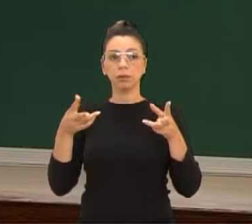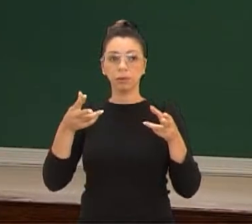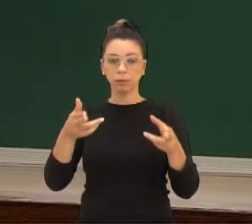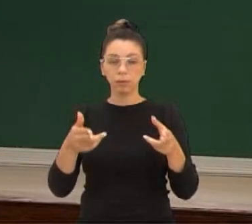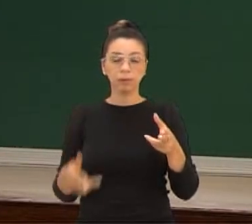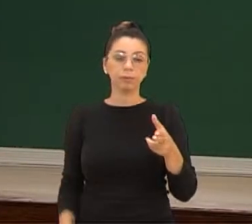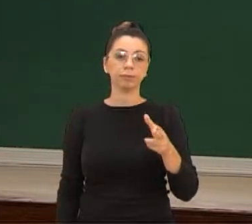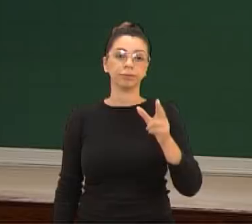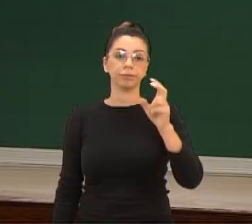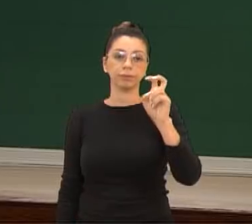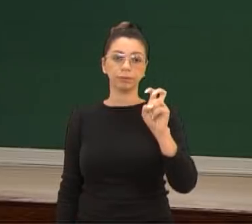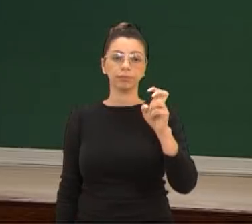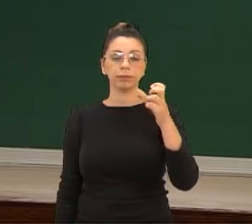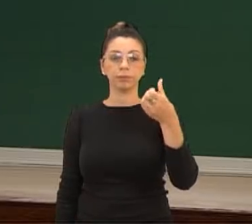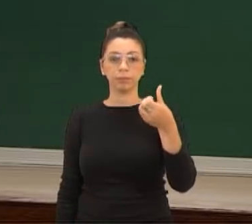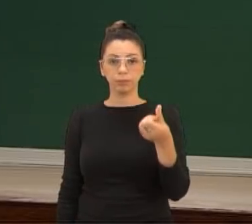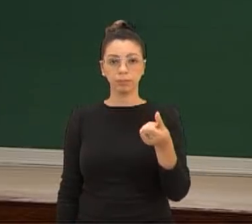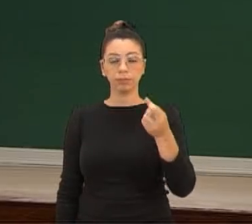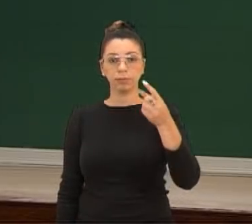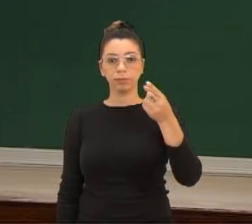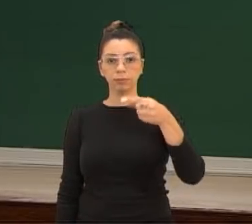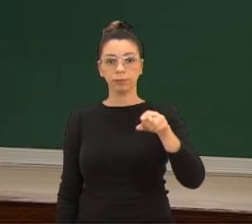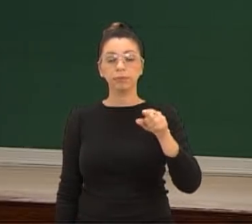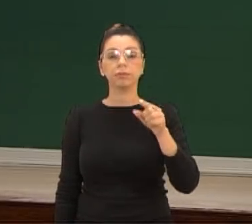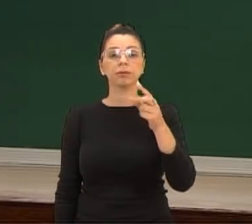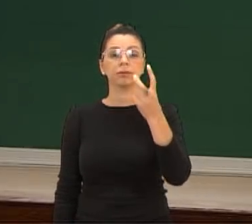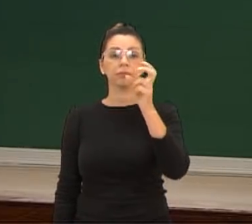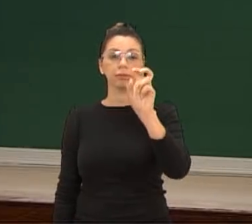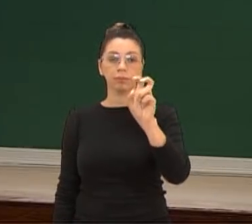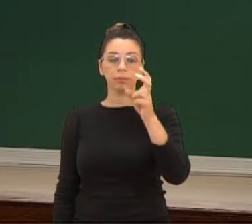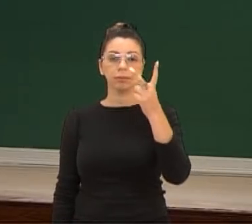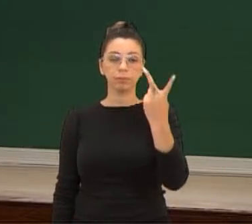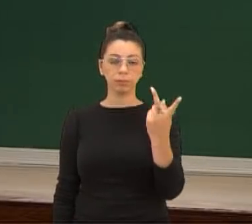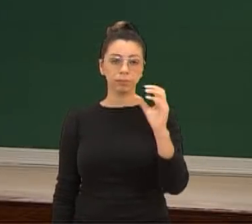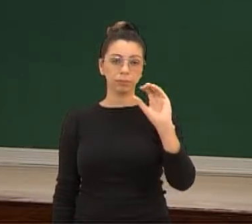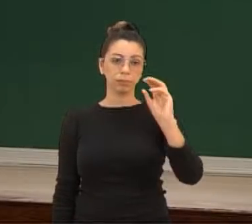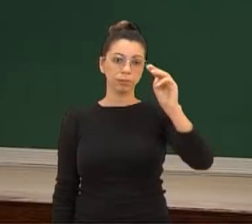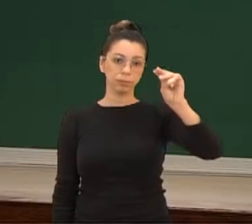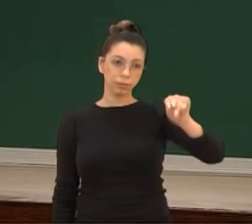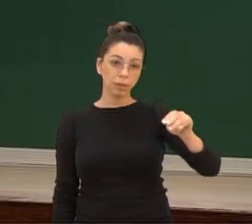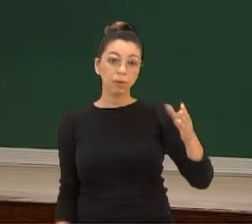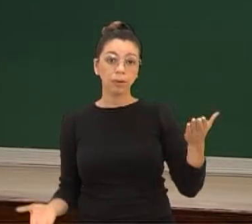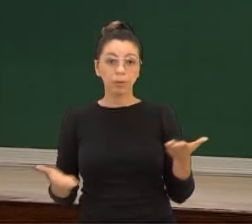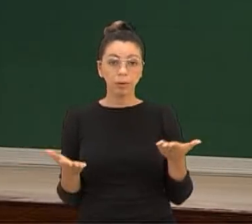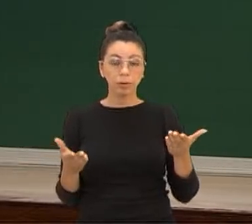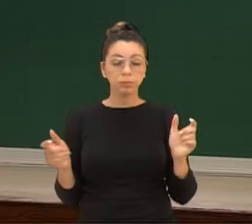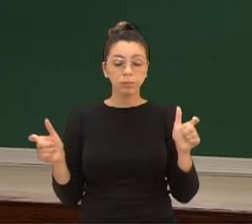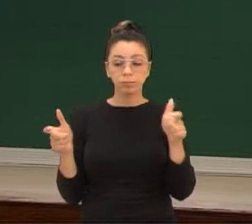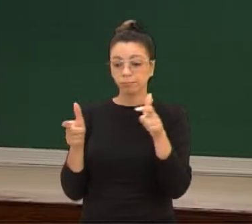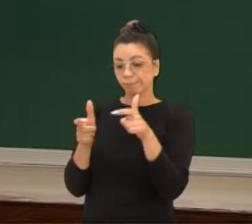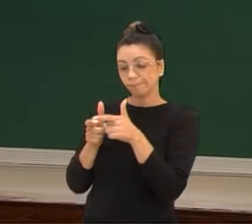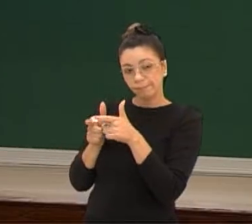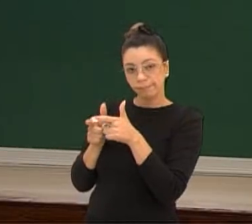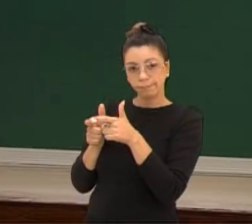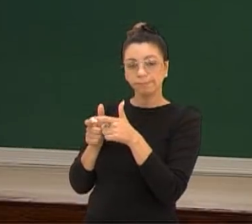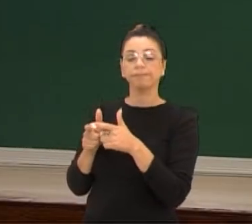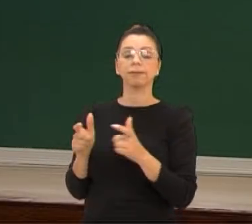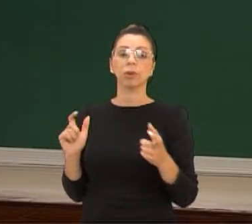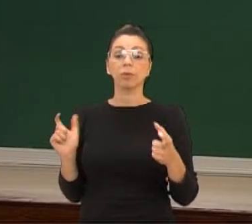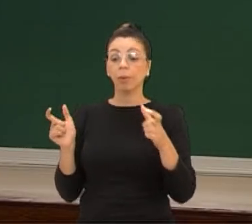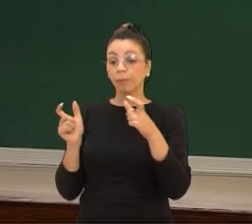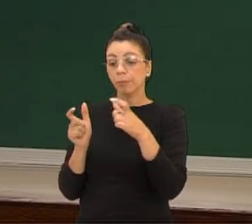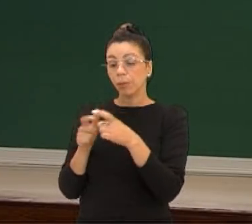a 56,52 centímetros. Agora, vamos para a menor circunferência, tá? A